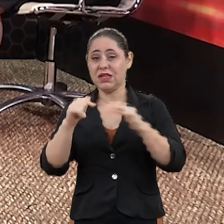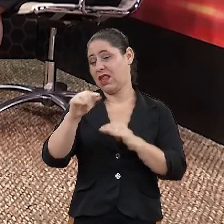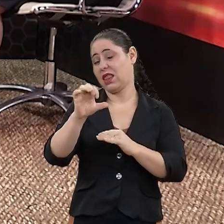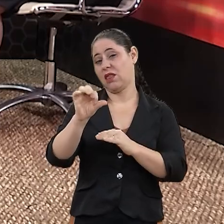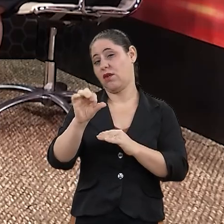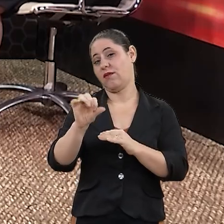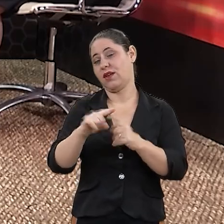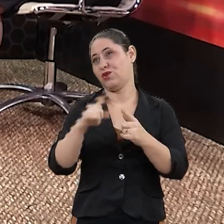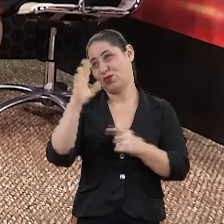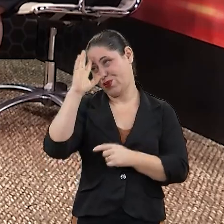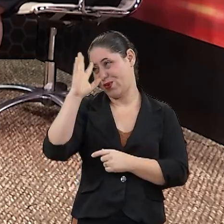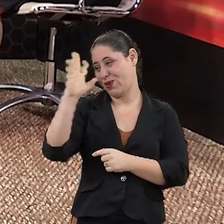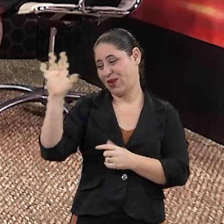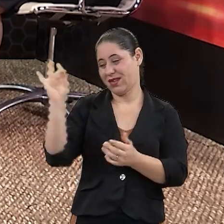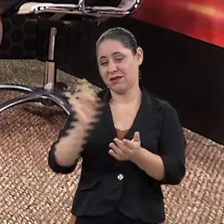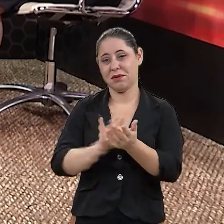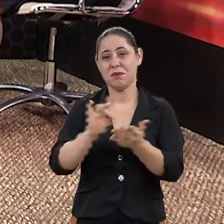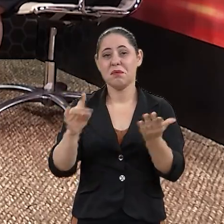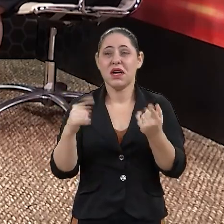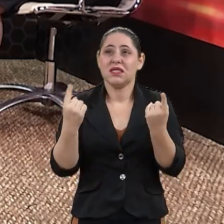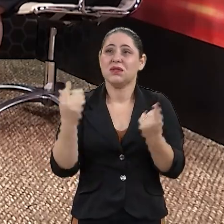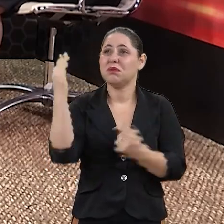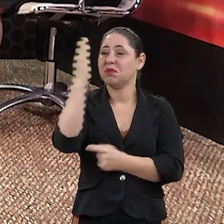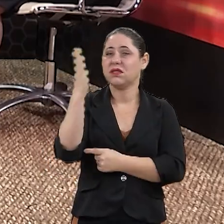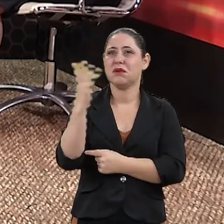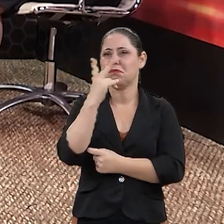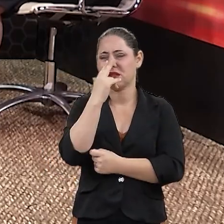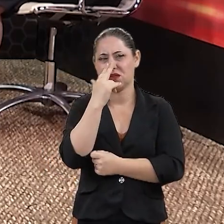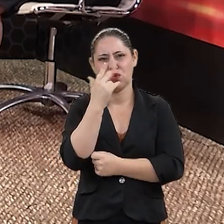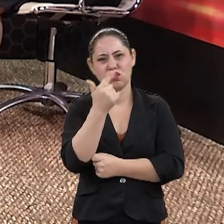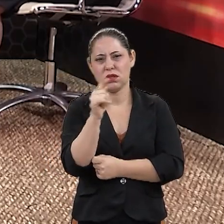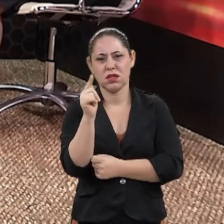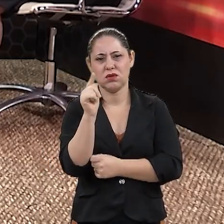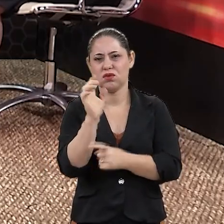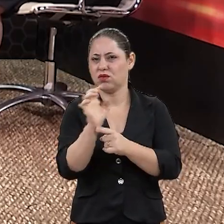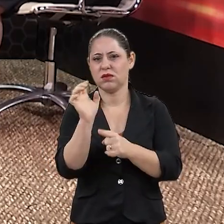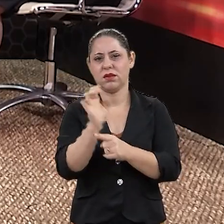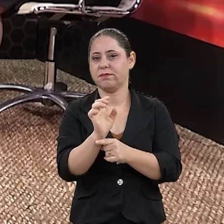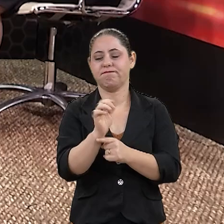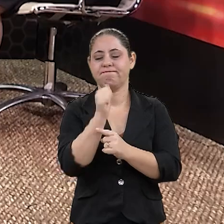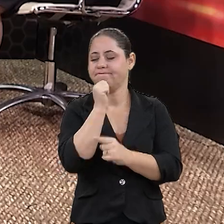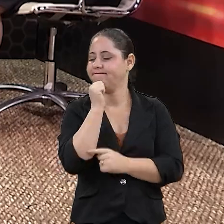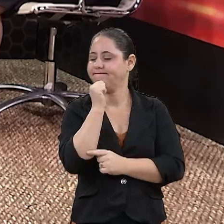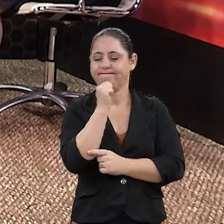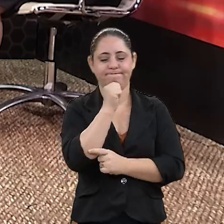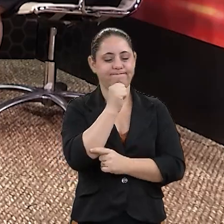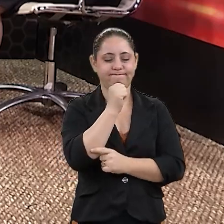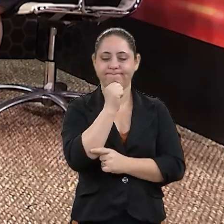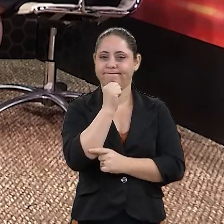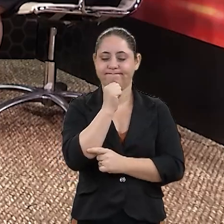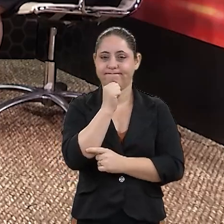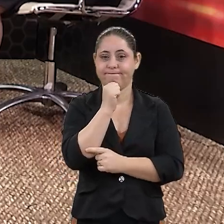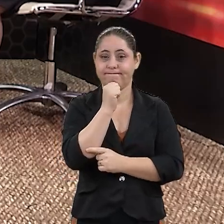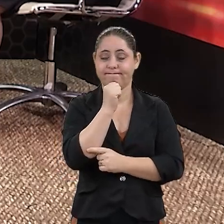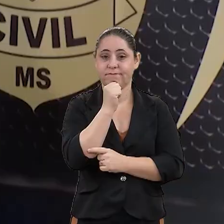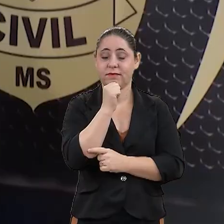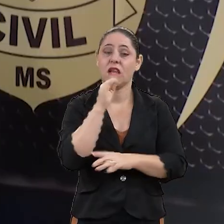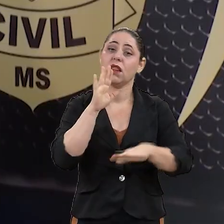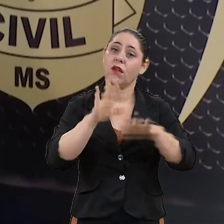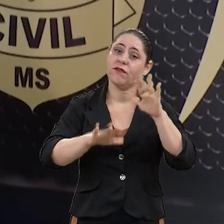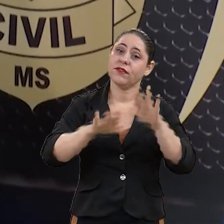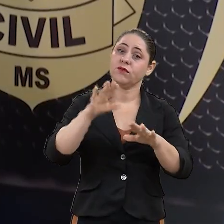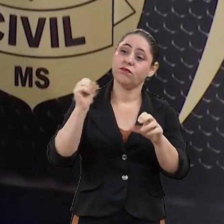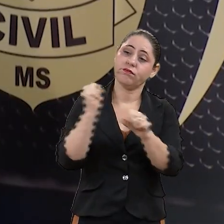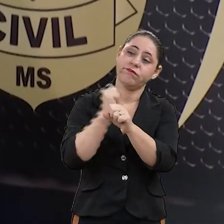sonho, mas a gente, no Brasil mesmo, se não me engano, a gente não tem em todos os estados, né? Não tem ainda em todos os estados. Né, provavelmente vai ser uma construção.